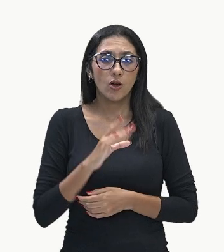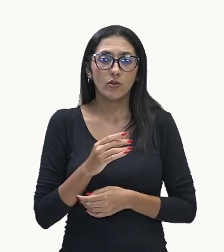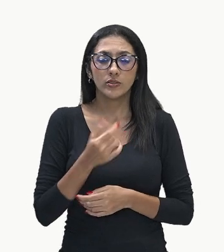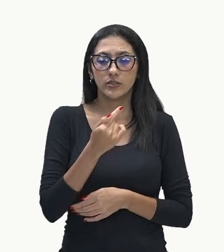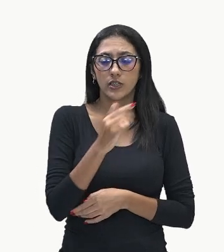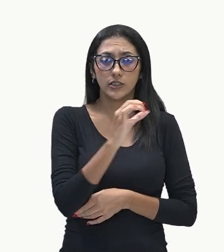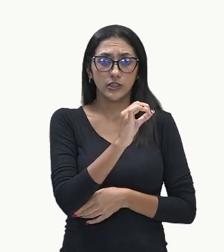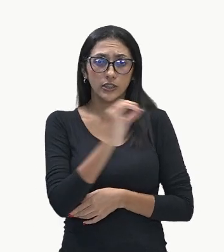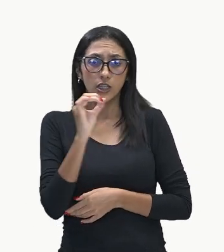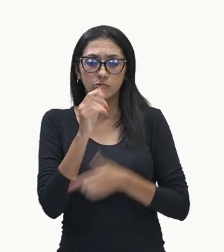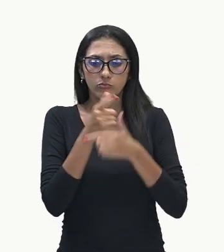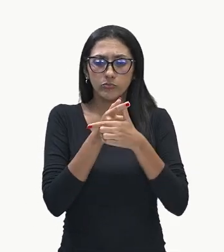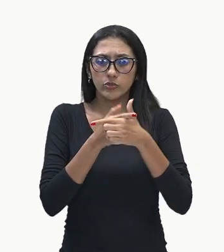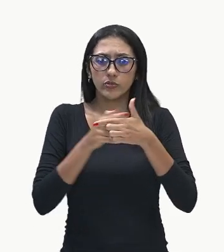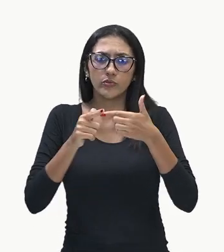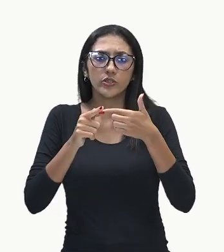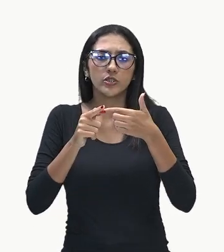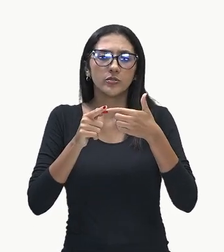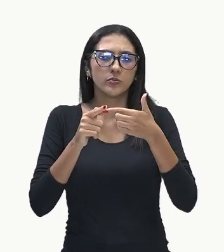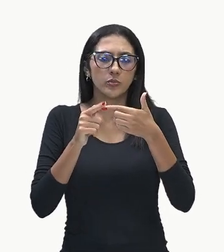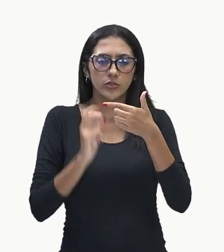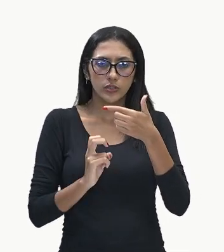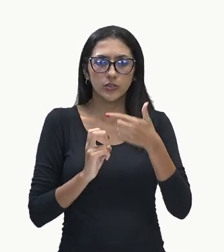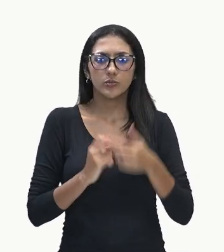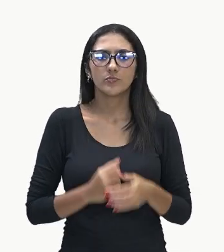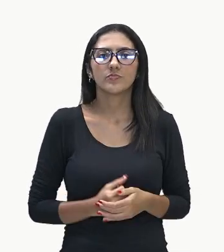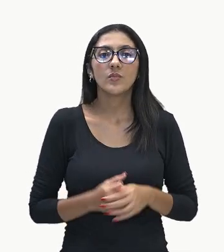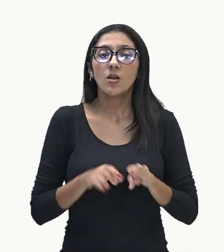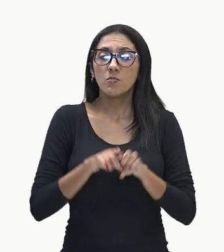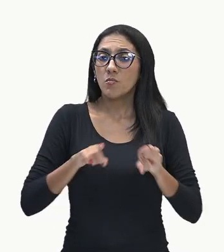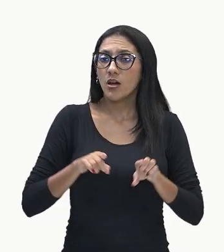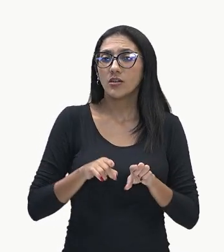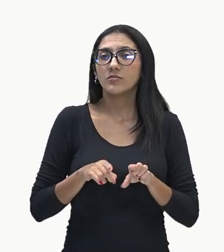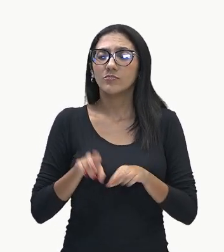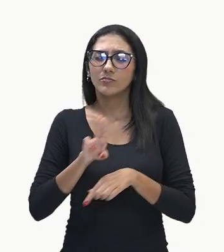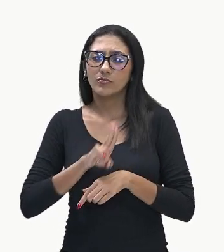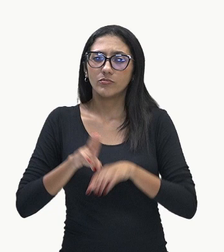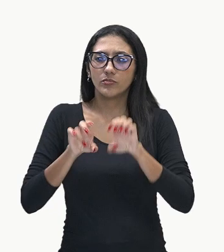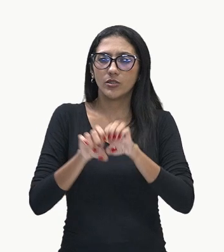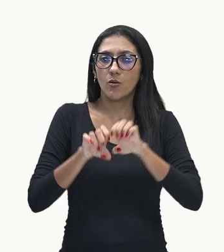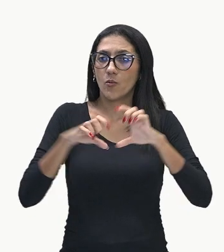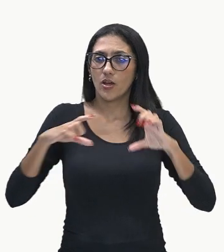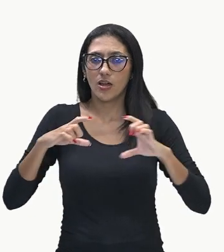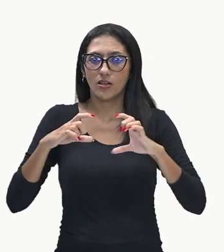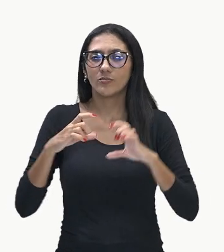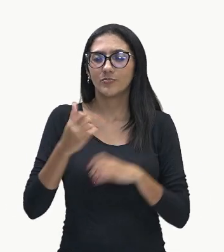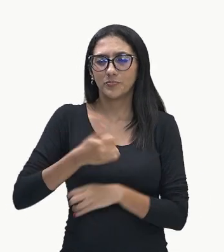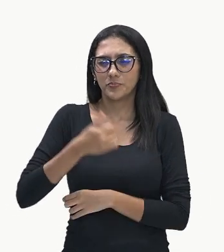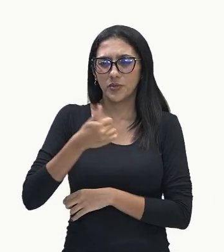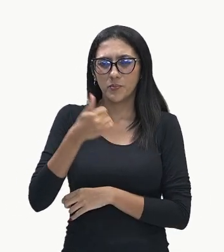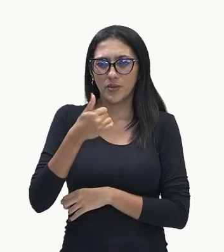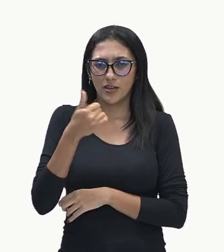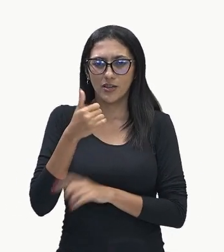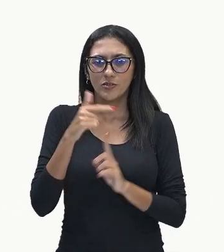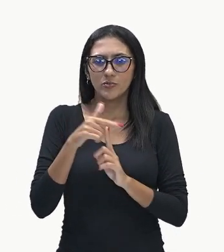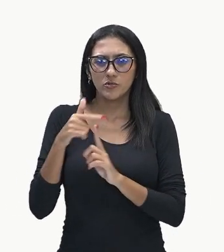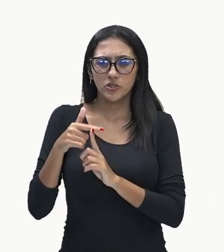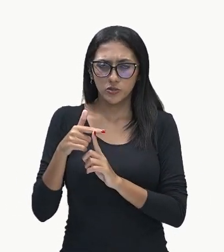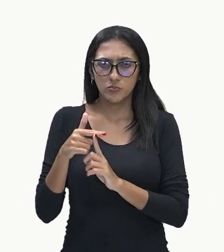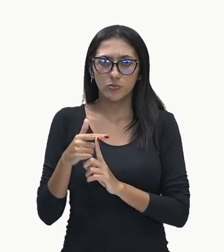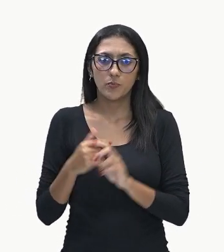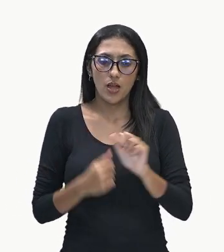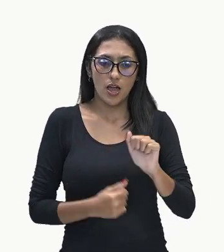e dividir por 5, mas fazendo a aplicação aí da equação do primeiro grau, que no formato AX mais B,